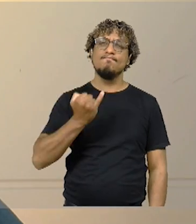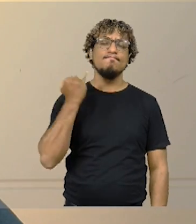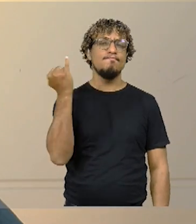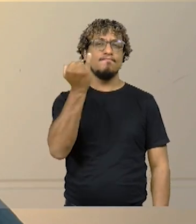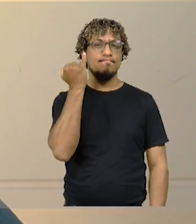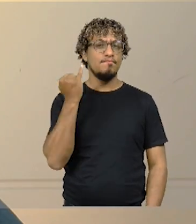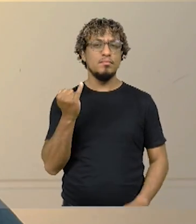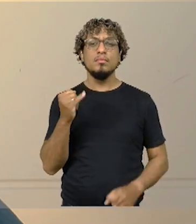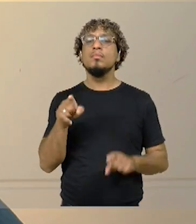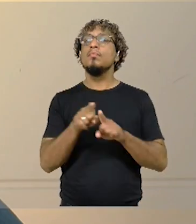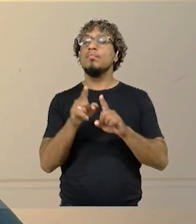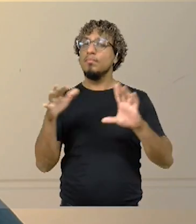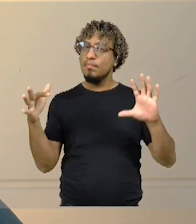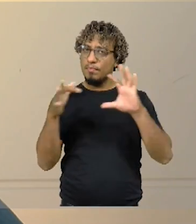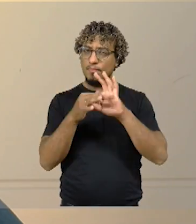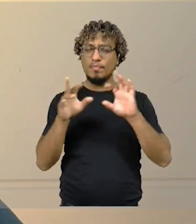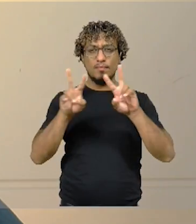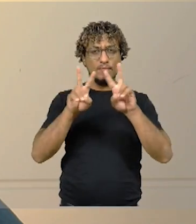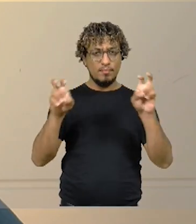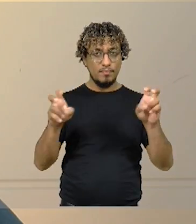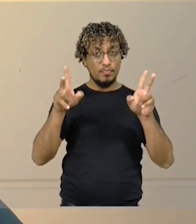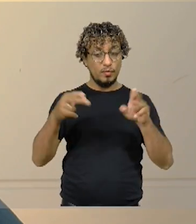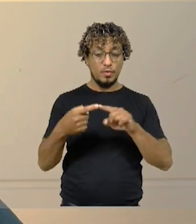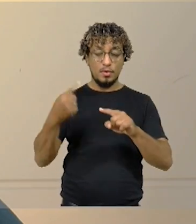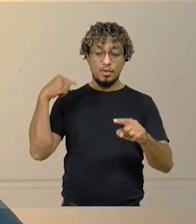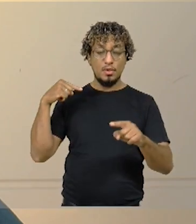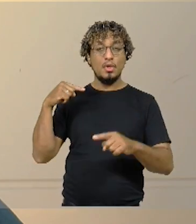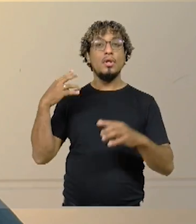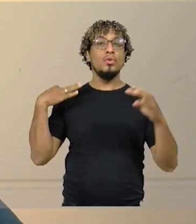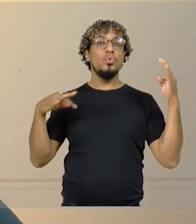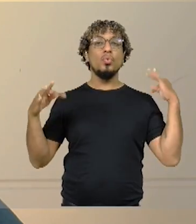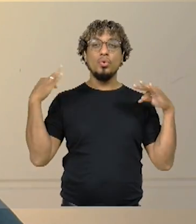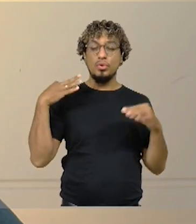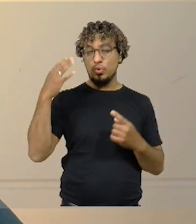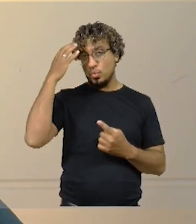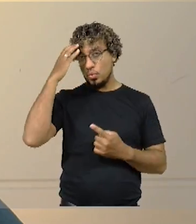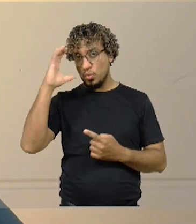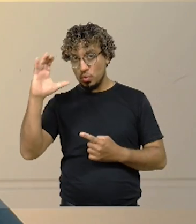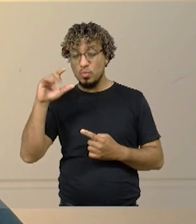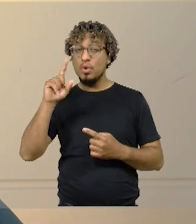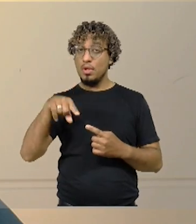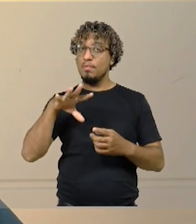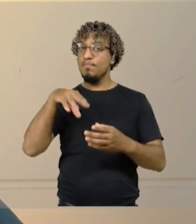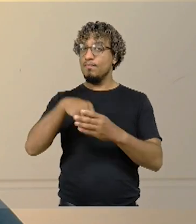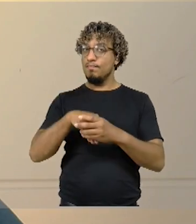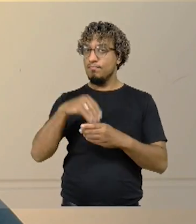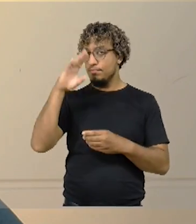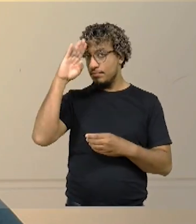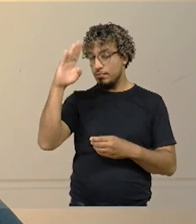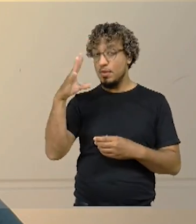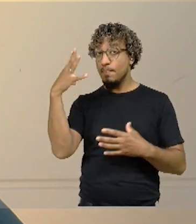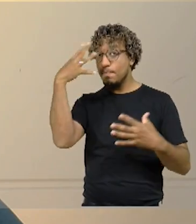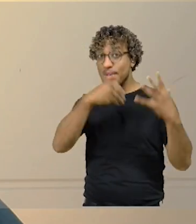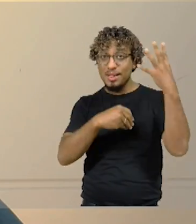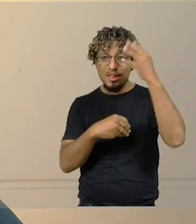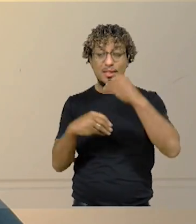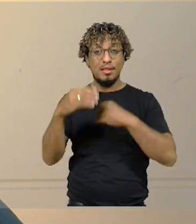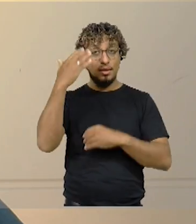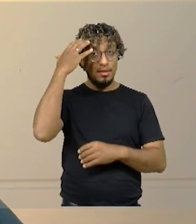artistas plásticos da nossa cidade, que é uma cultura, infelizmente. Por exemplo, vou citar a expulsão,